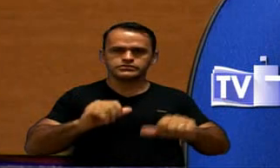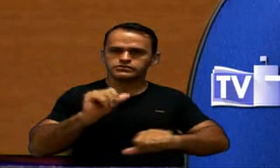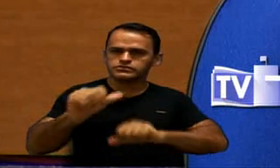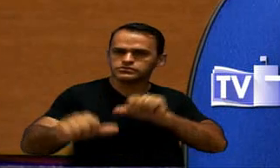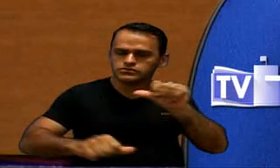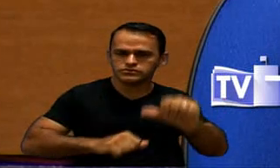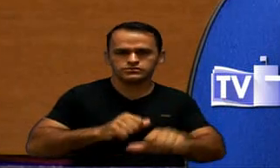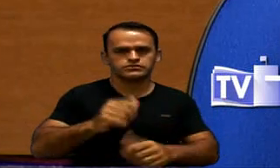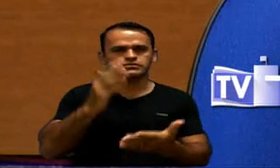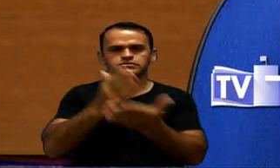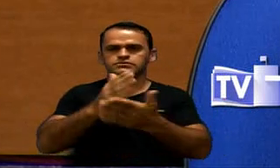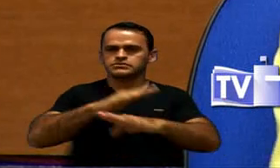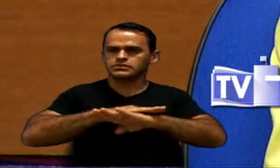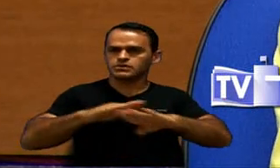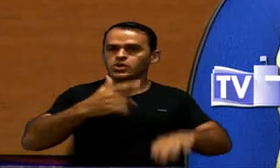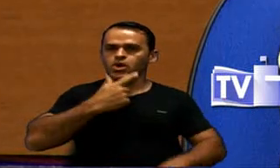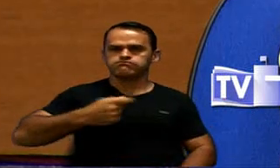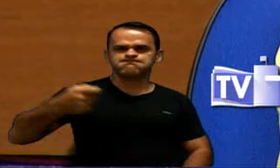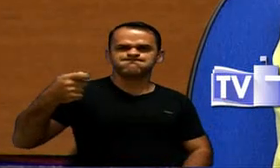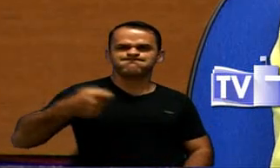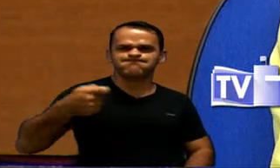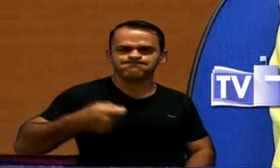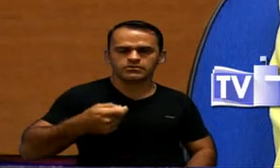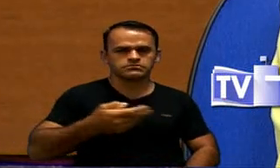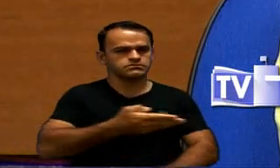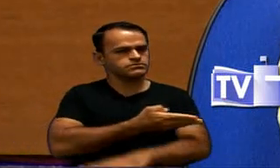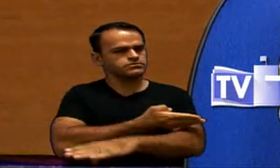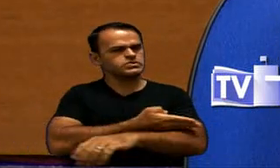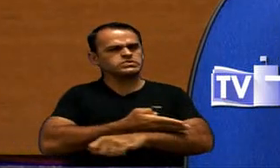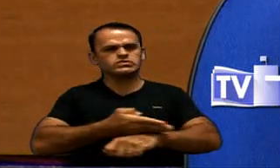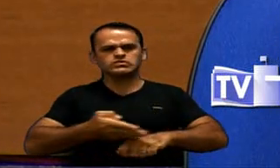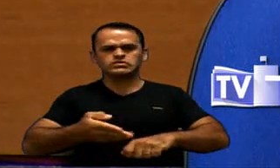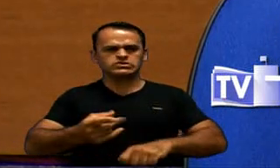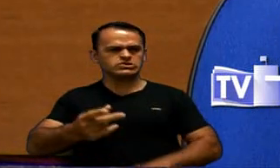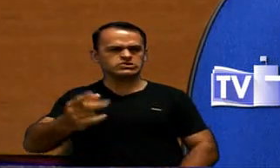tem que acabar, né, o machismo é uma cultura que vem